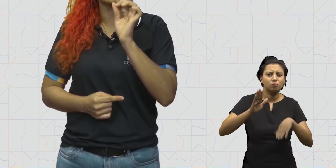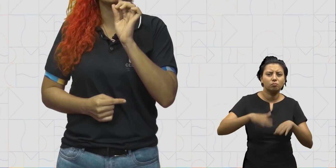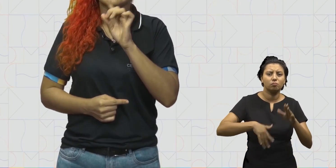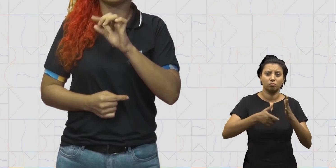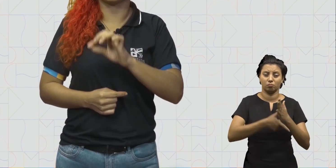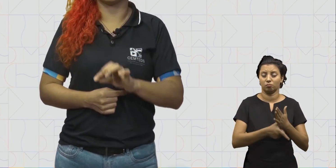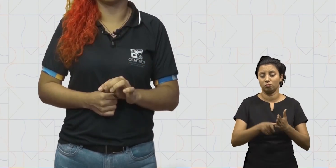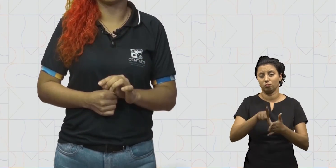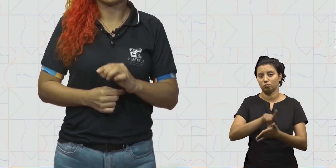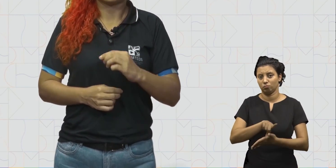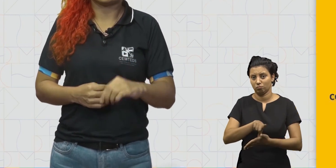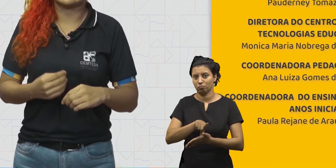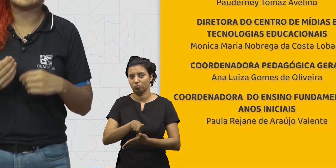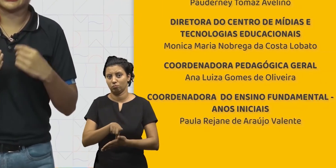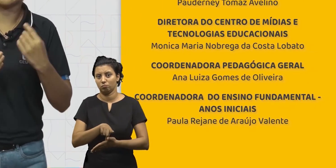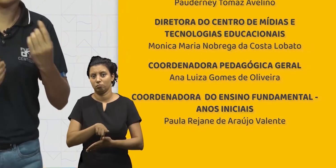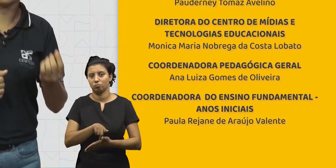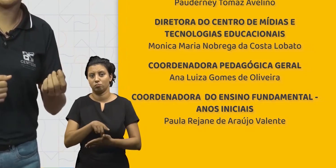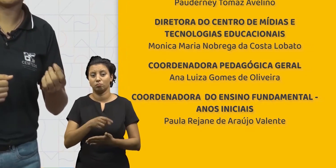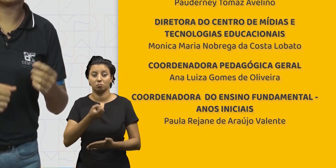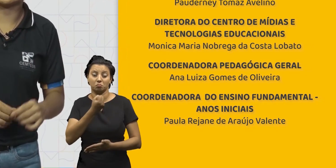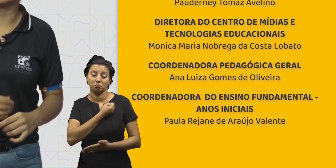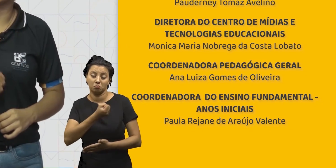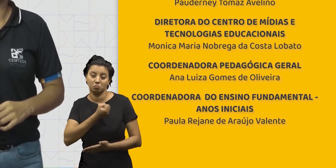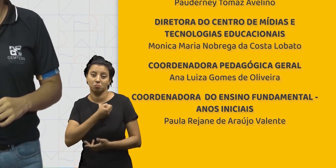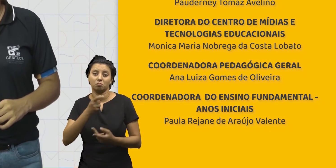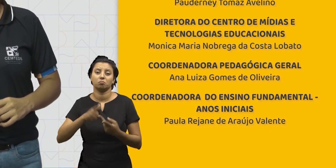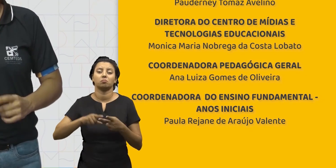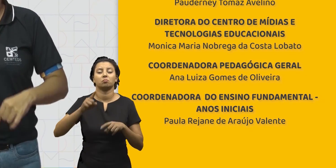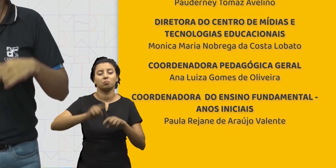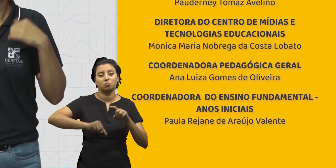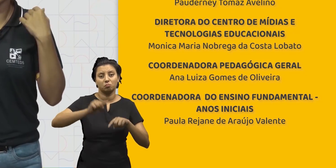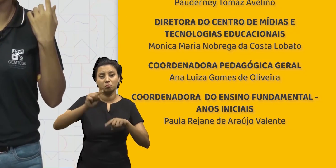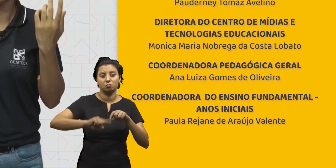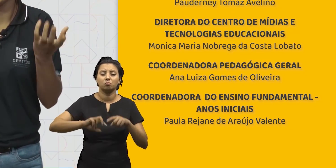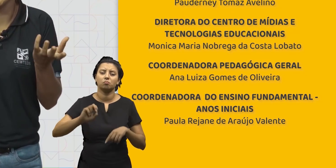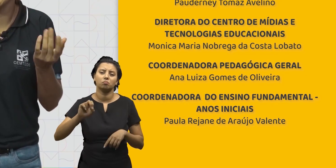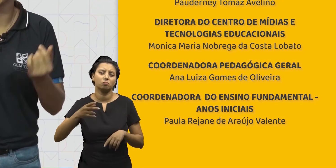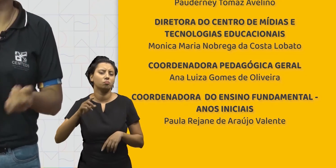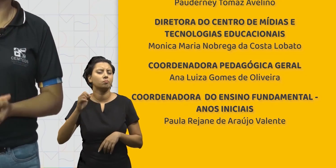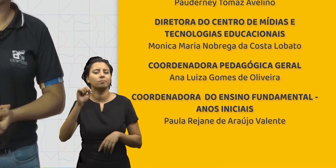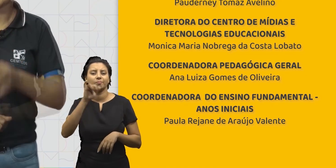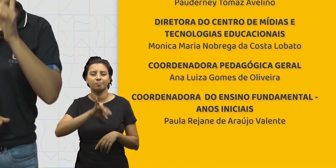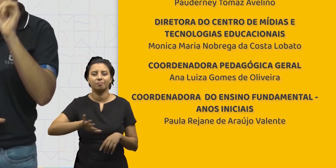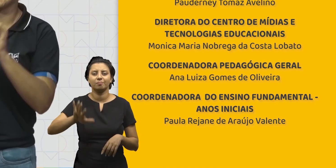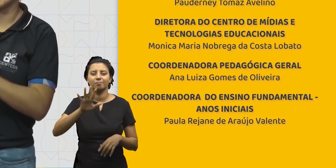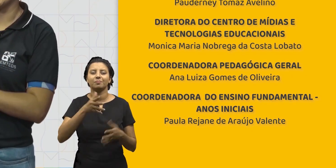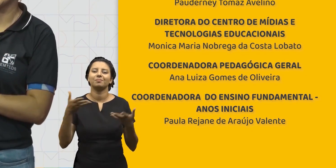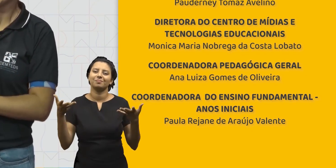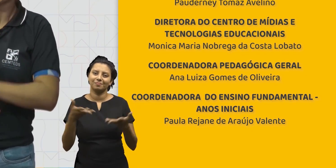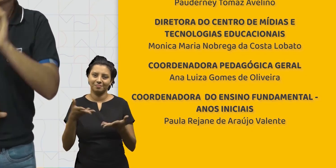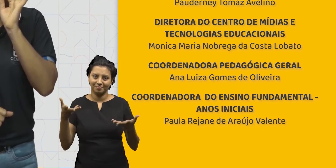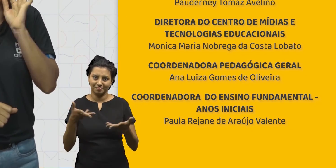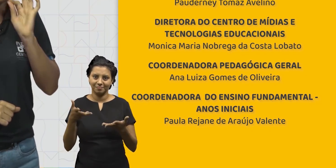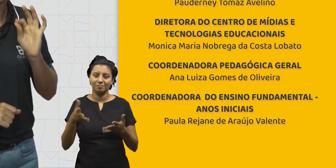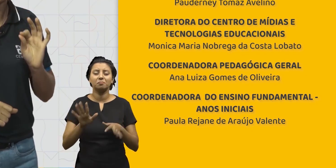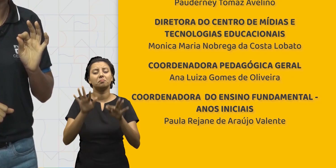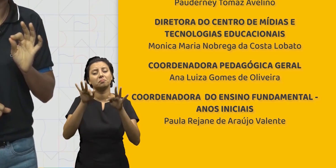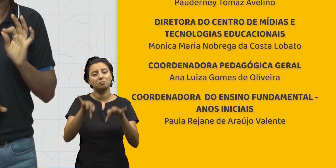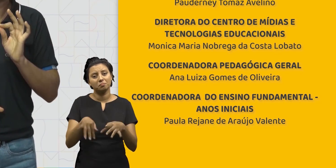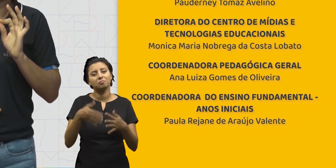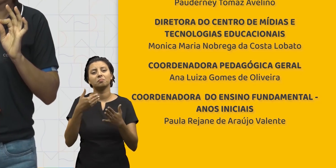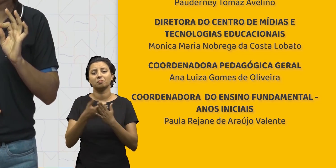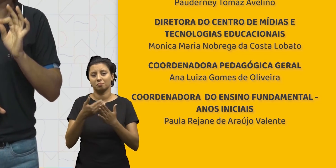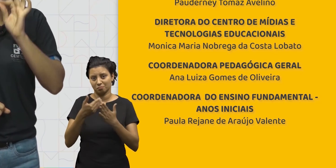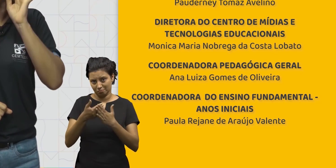elemento anterior, seja números, seja objetos ou figuras. Agora,